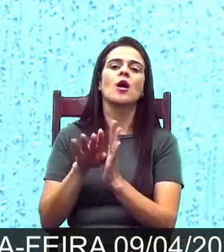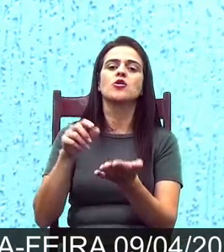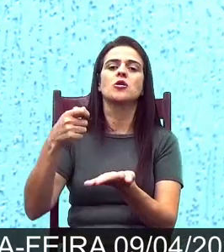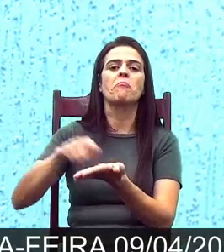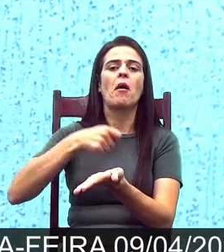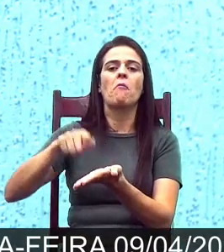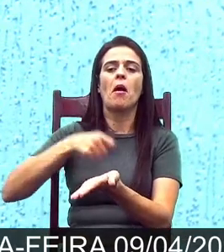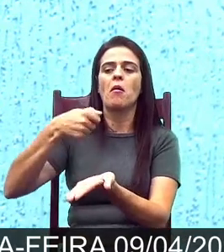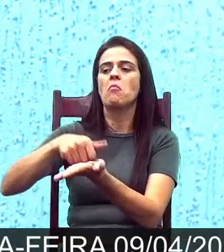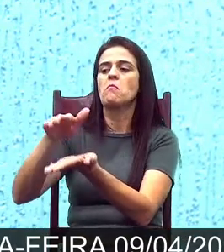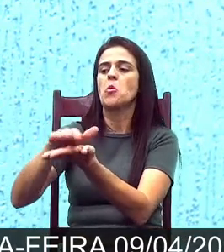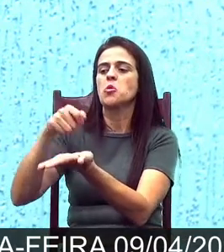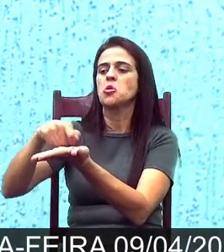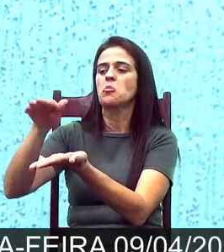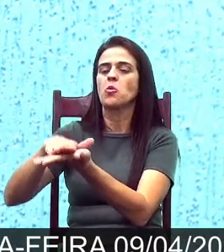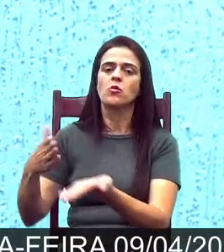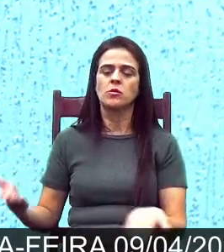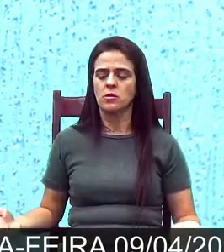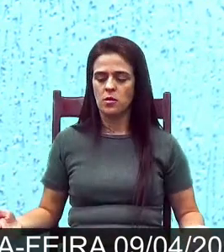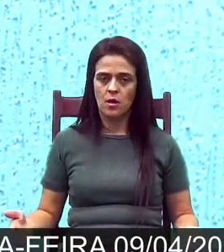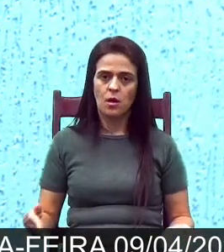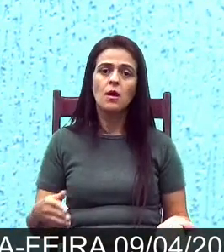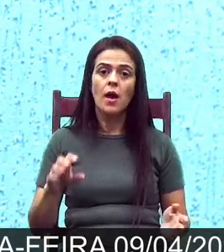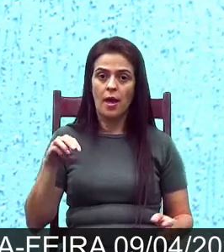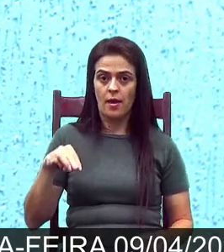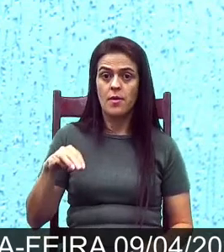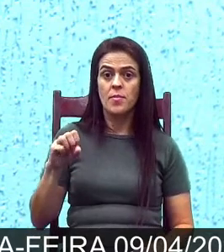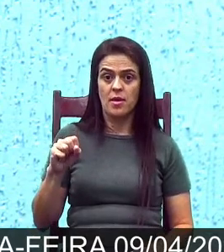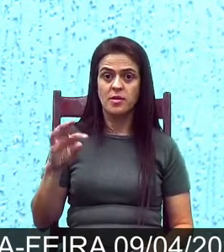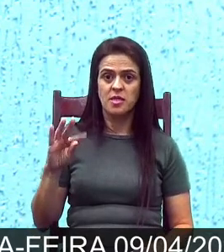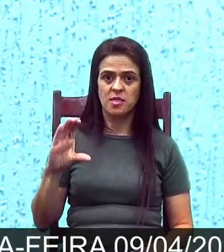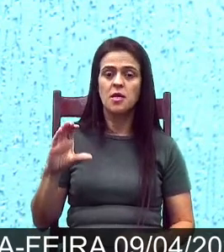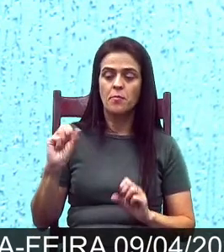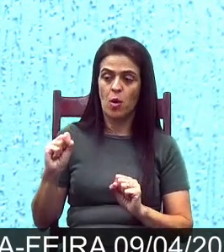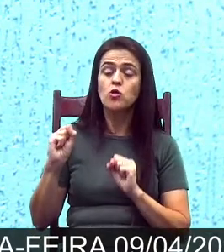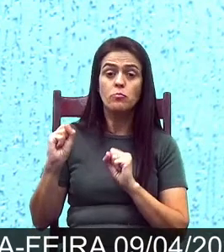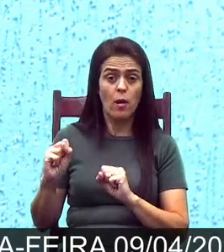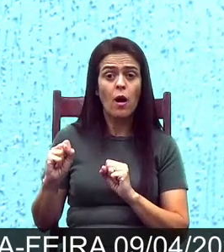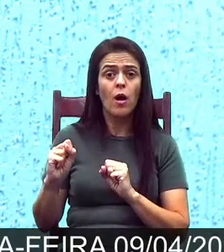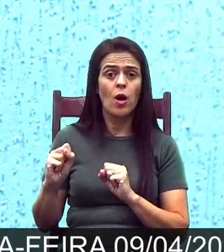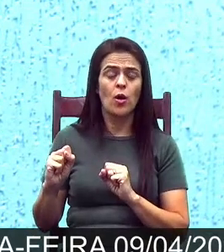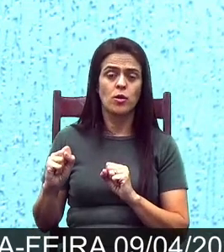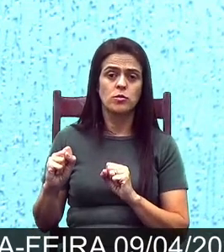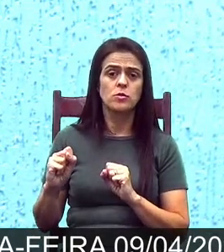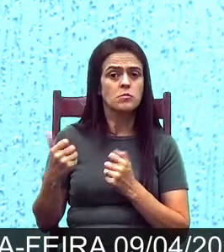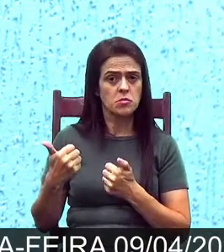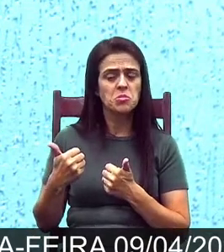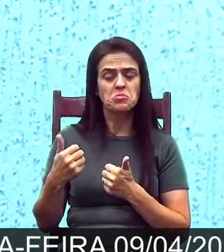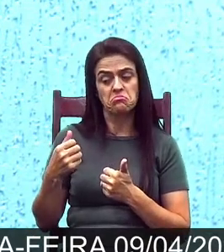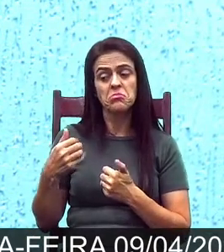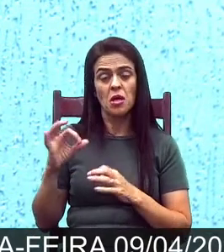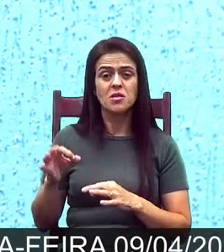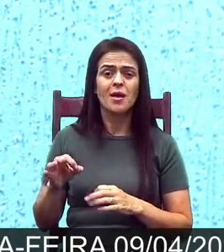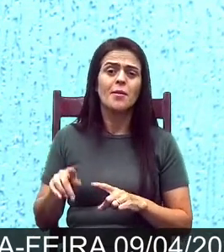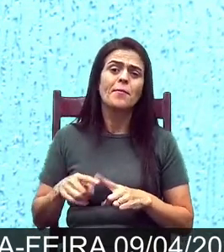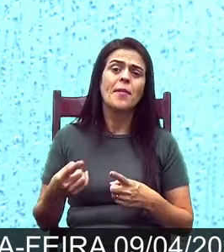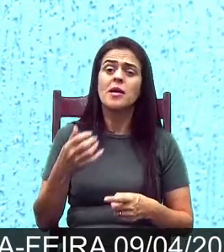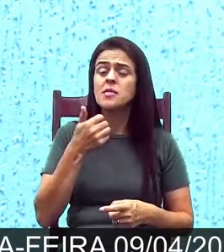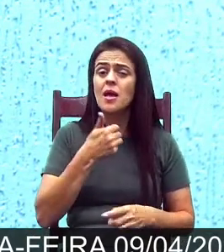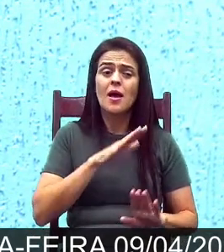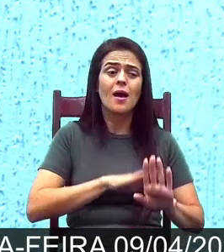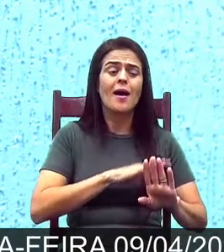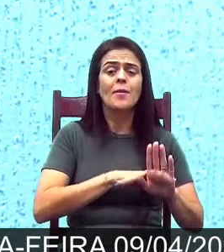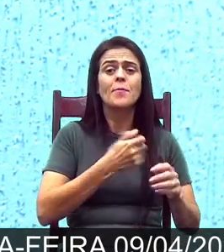mundo, a SMTC pode fazer? Pode. Tá certo. Mas aí eu queria dizer se isso realmente